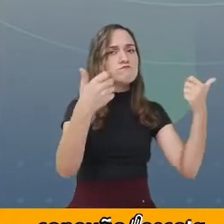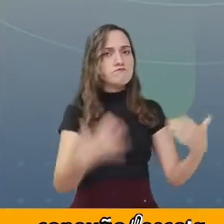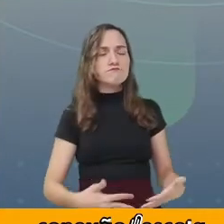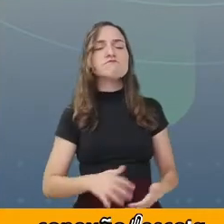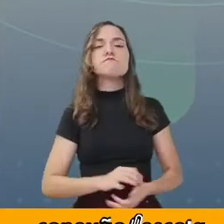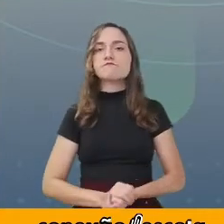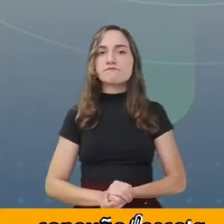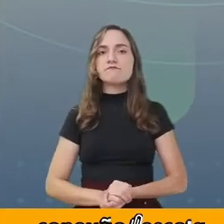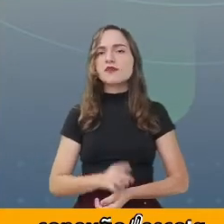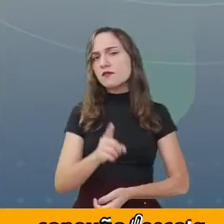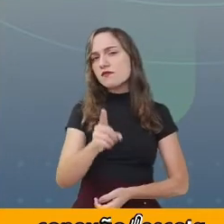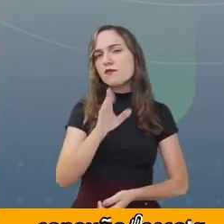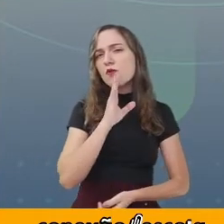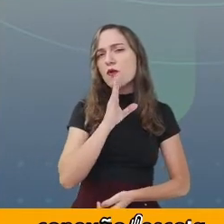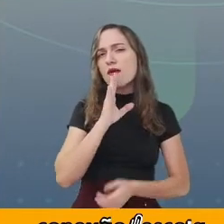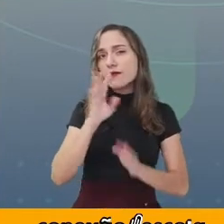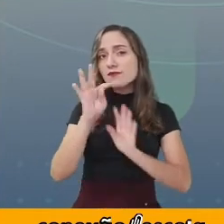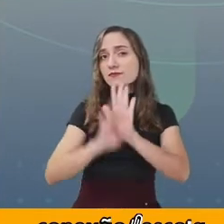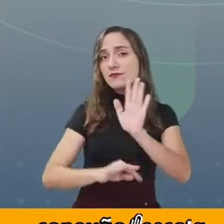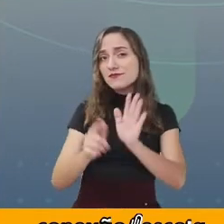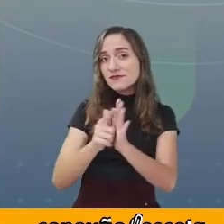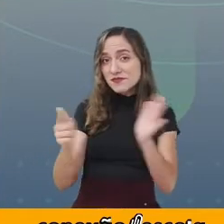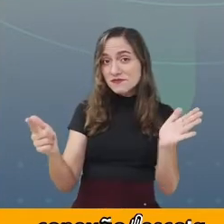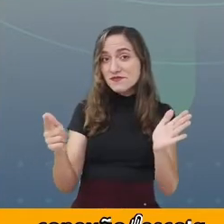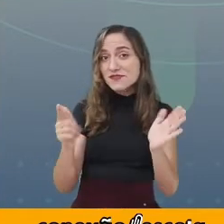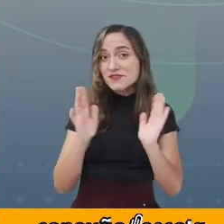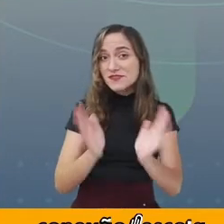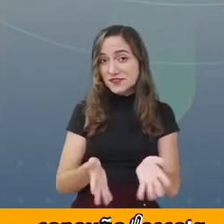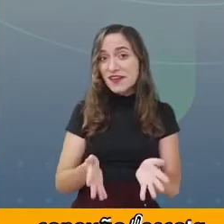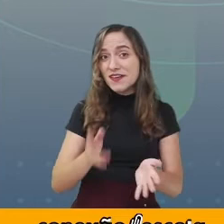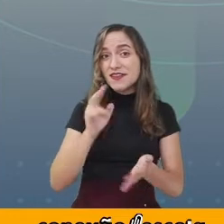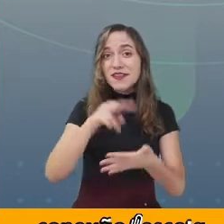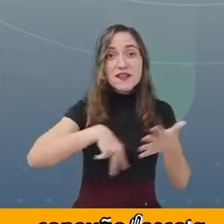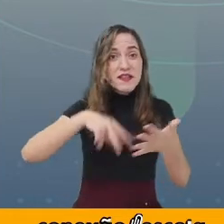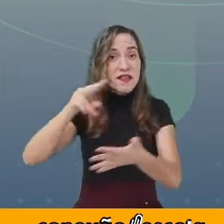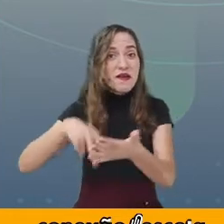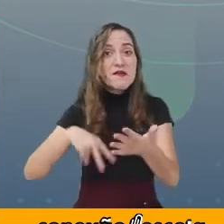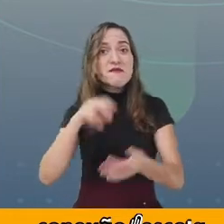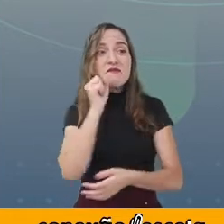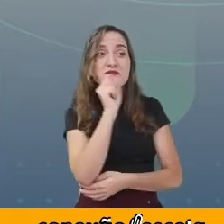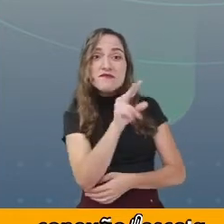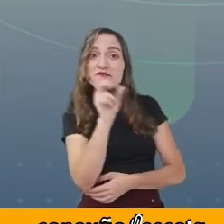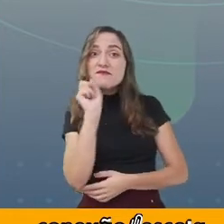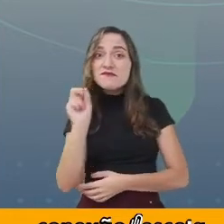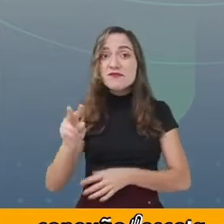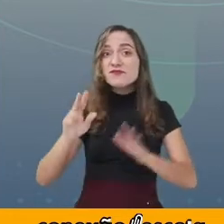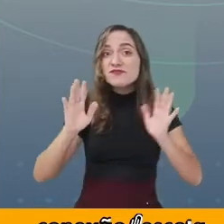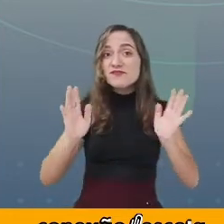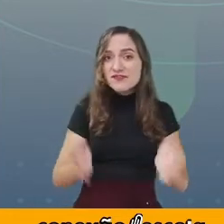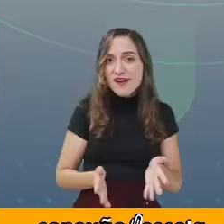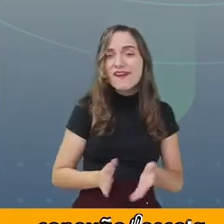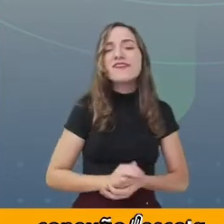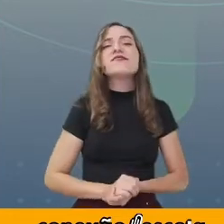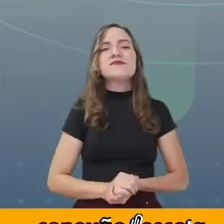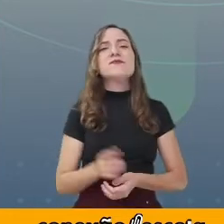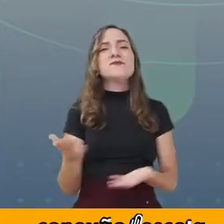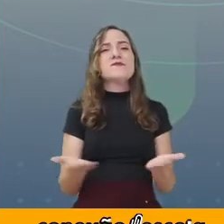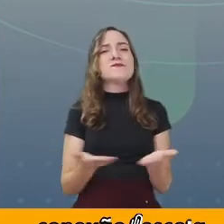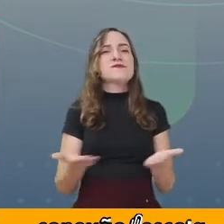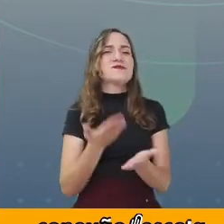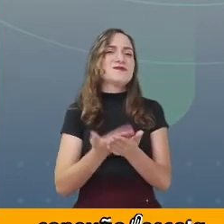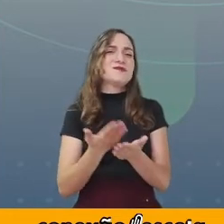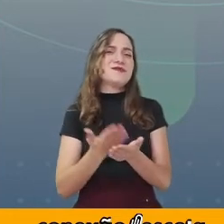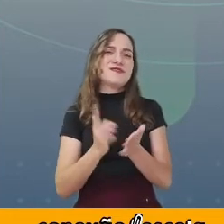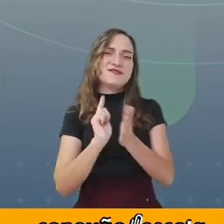Você conhece textos jornalísticos? Vamos estudar sobre esse gênero